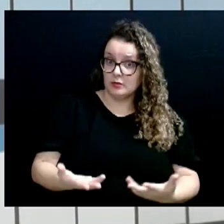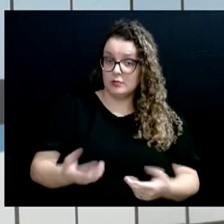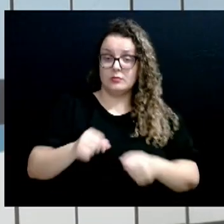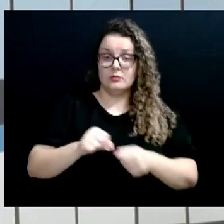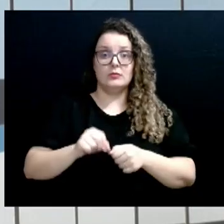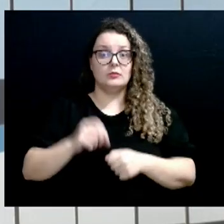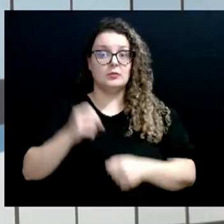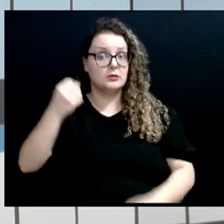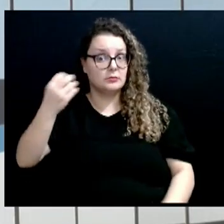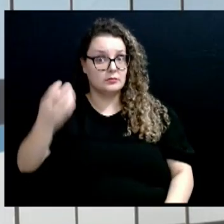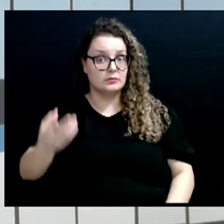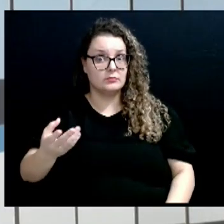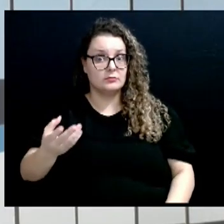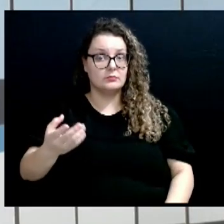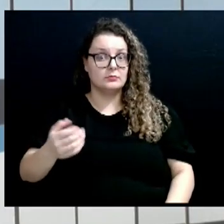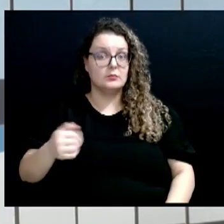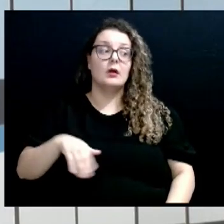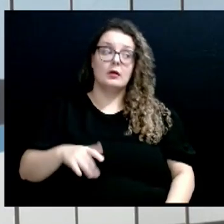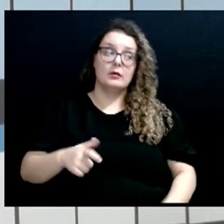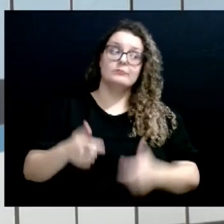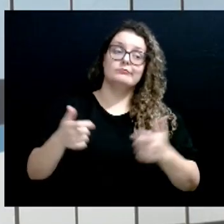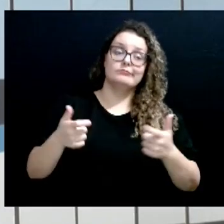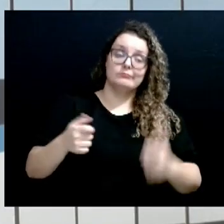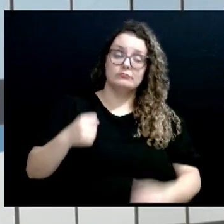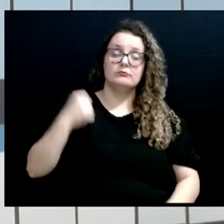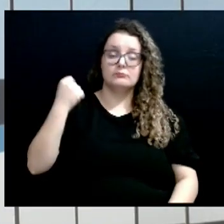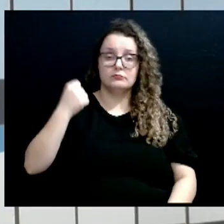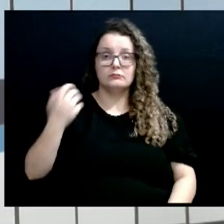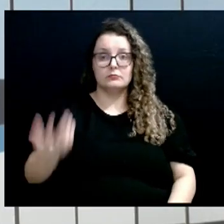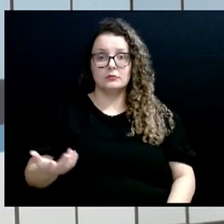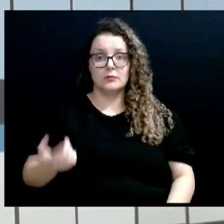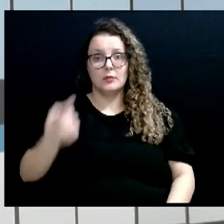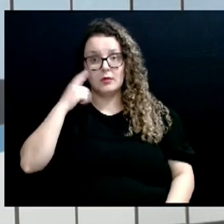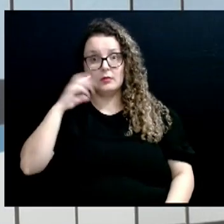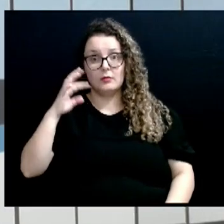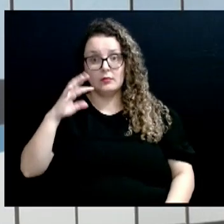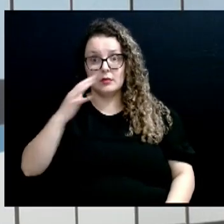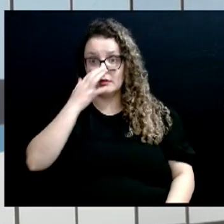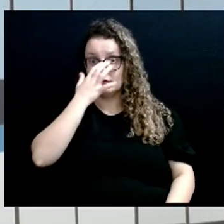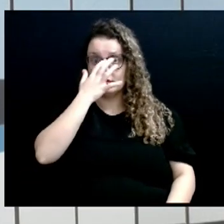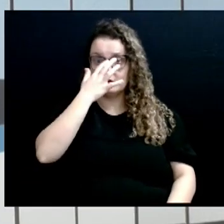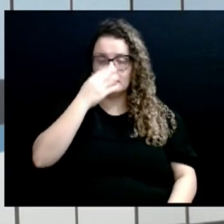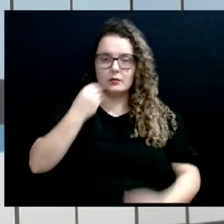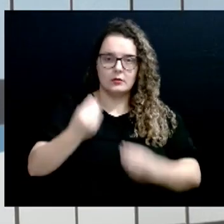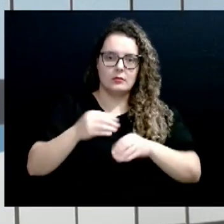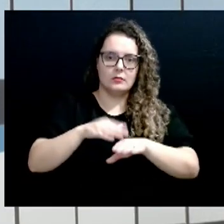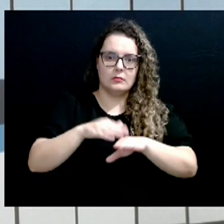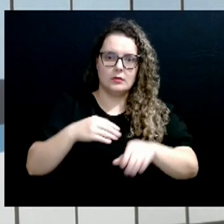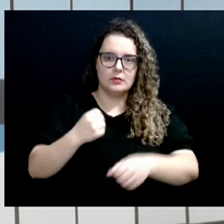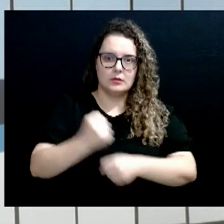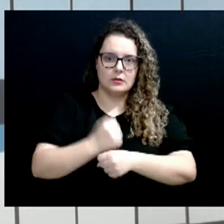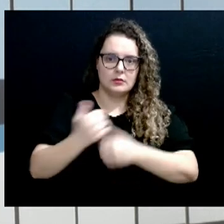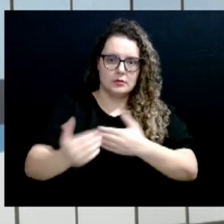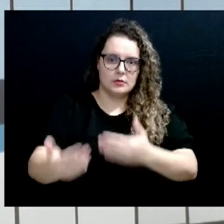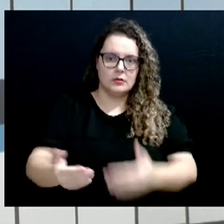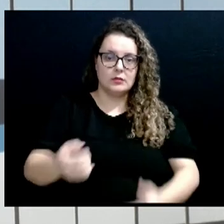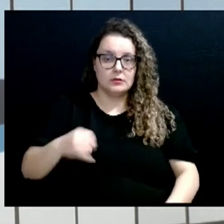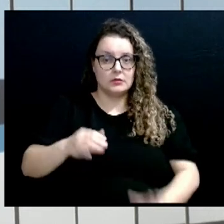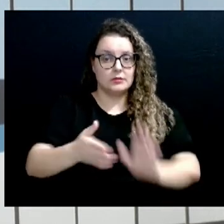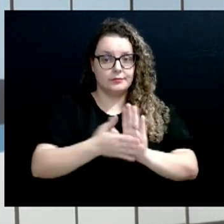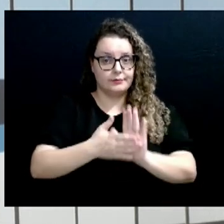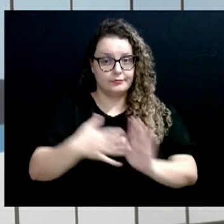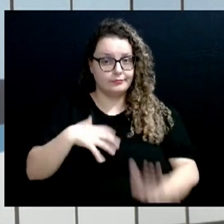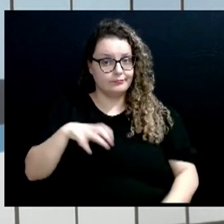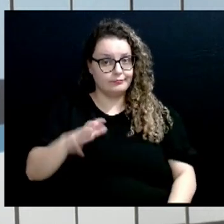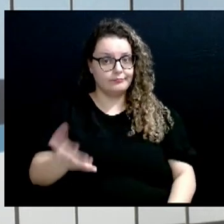é uma coisa muito mais abrangente. Então você imagina como será o trânsito daqui a alguns anos se essa proposta seguir dessa forma.